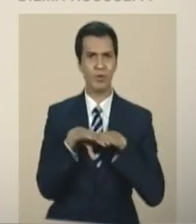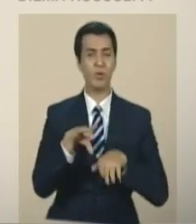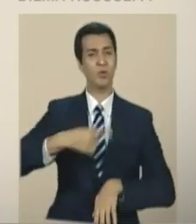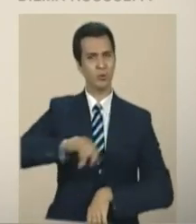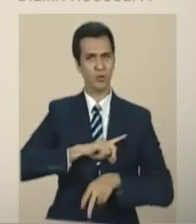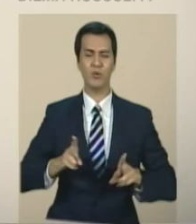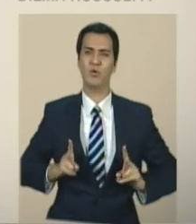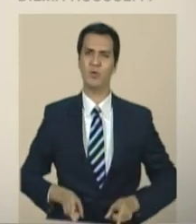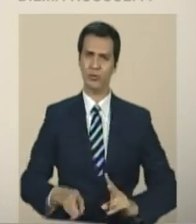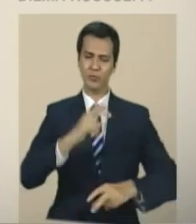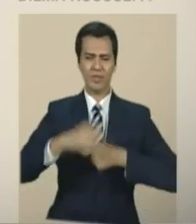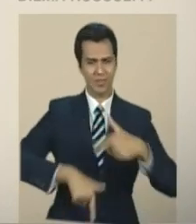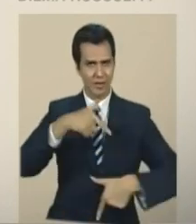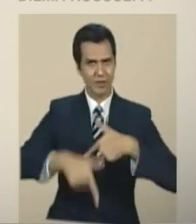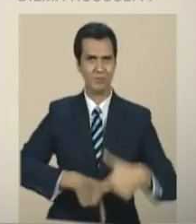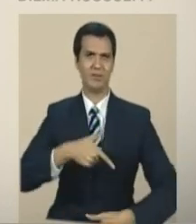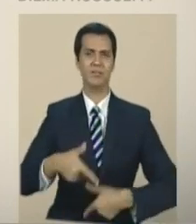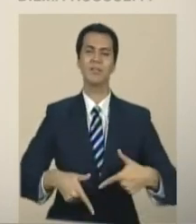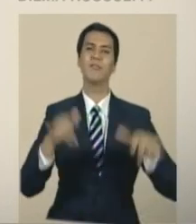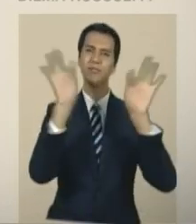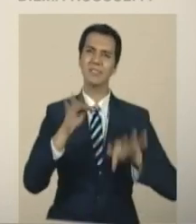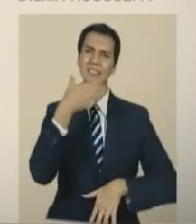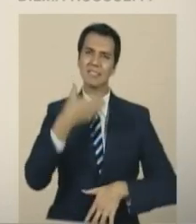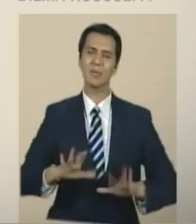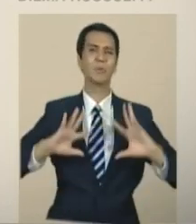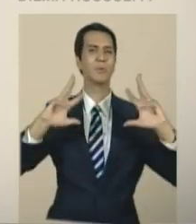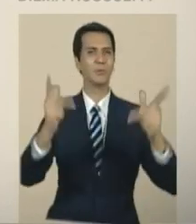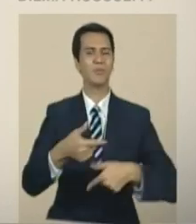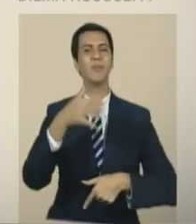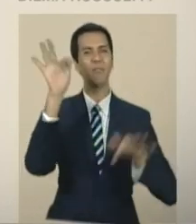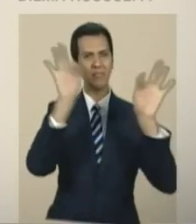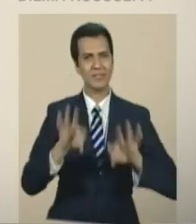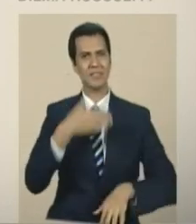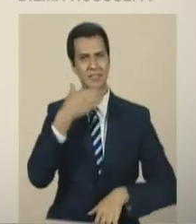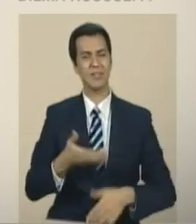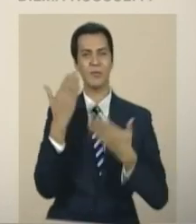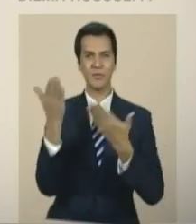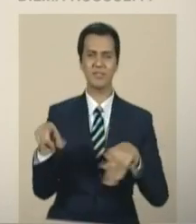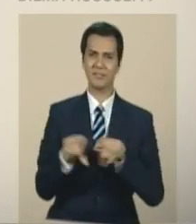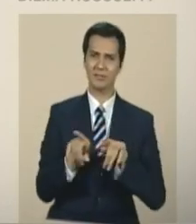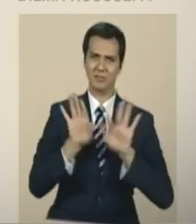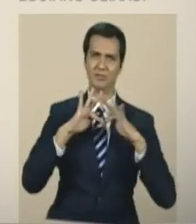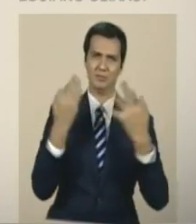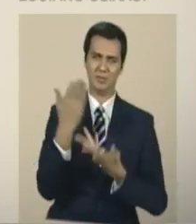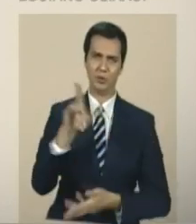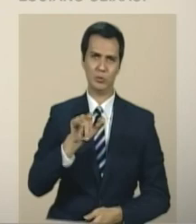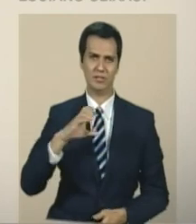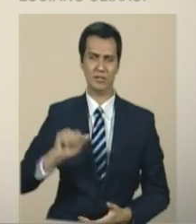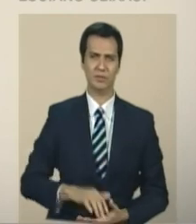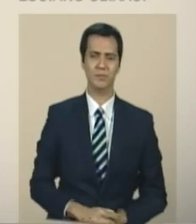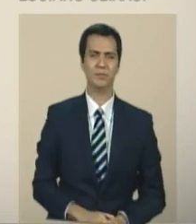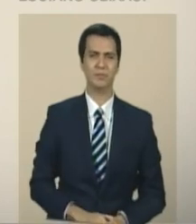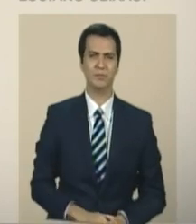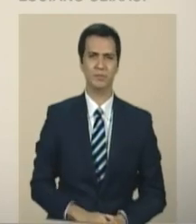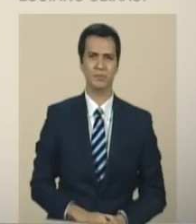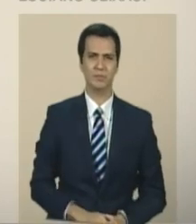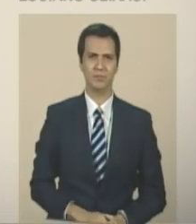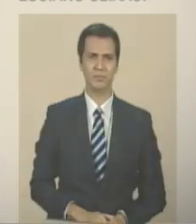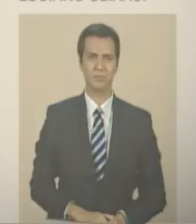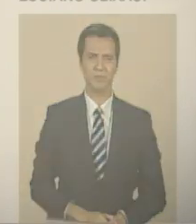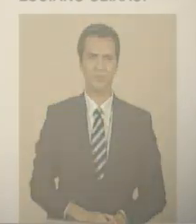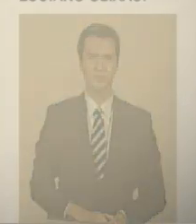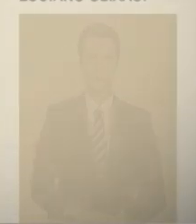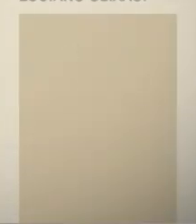Vamos trabalhar ainda mais feliz Natal a todos e feliz Natal para você e sua família Luciano Feliz Natal presidenta